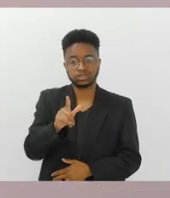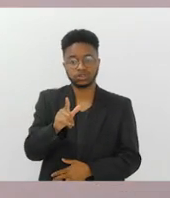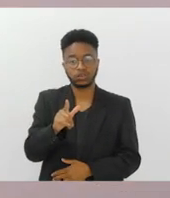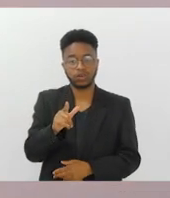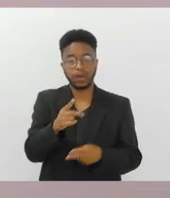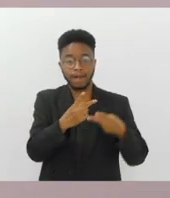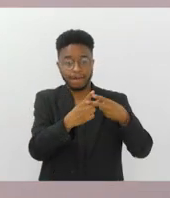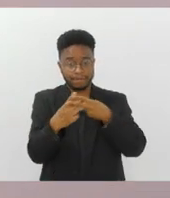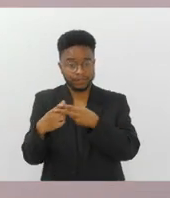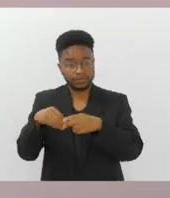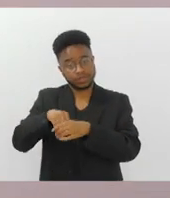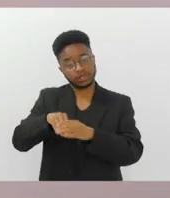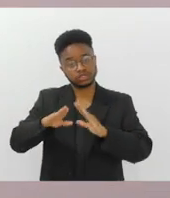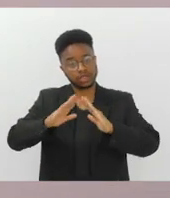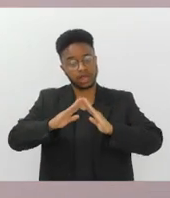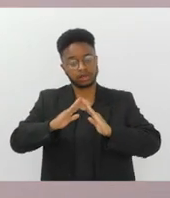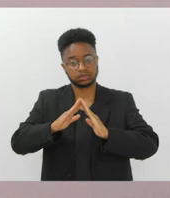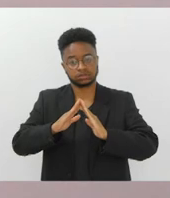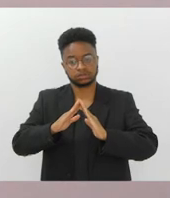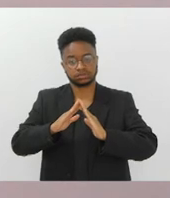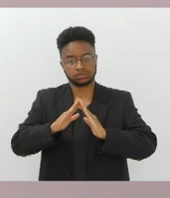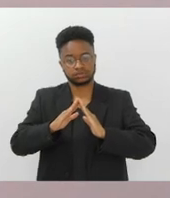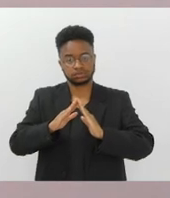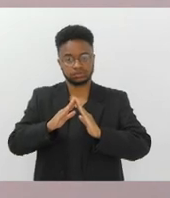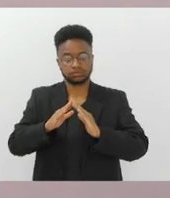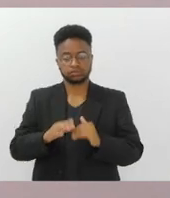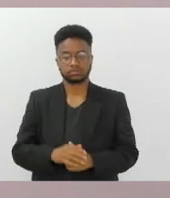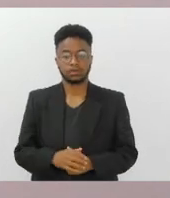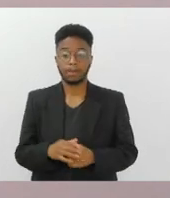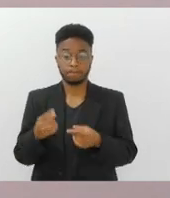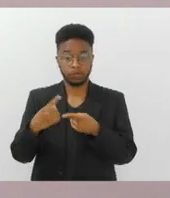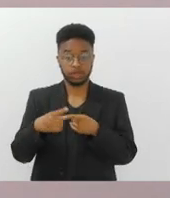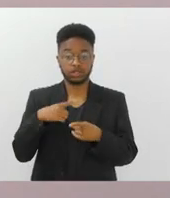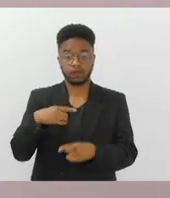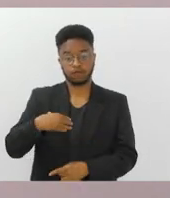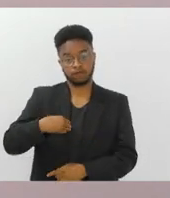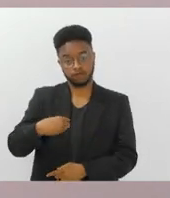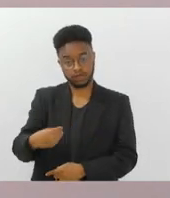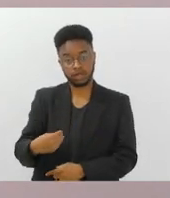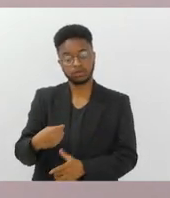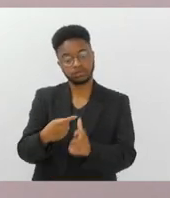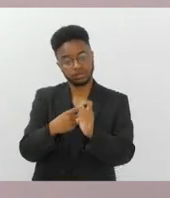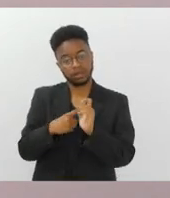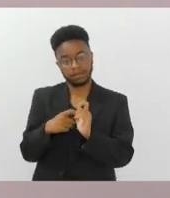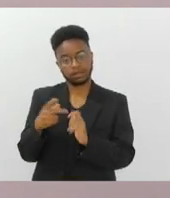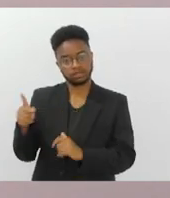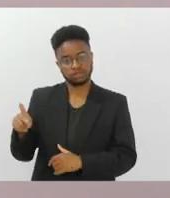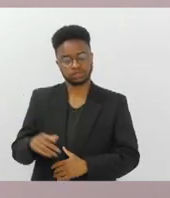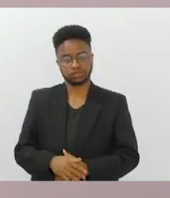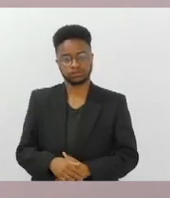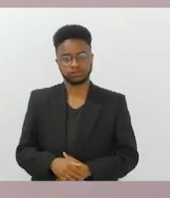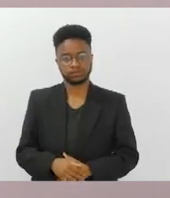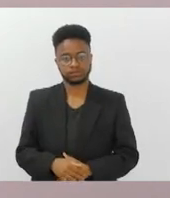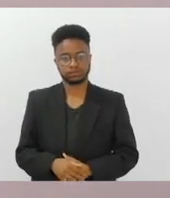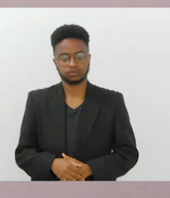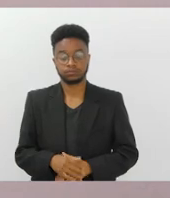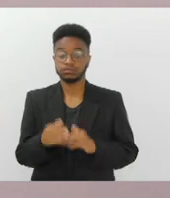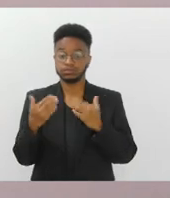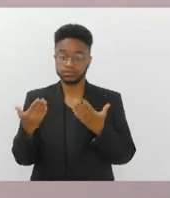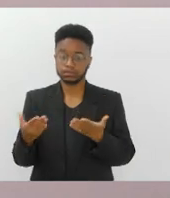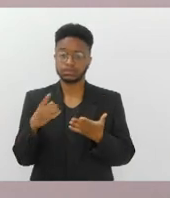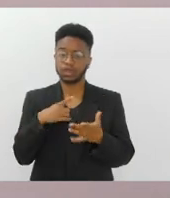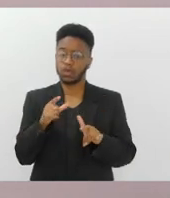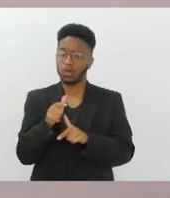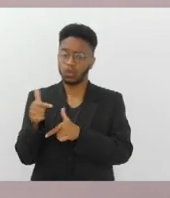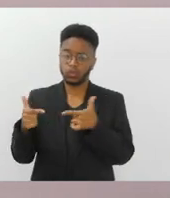liberdade domiciliar na sua casa, porque tinha um filho que dependia dela. Então, são tantas outras